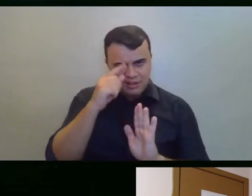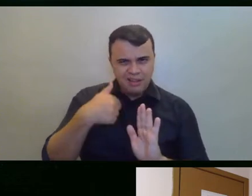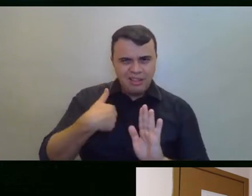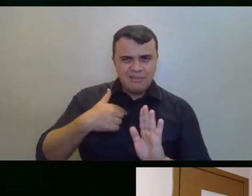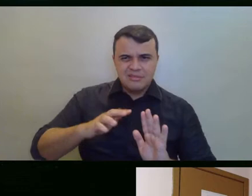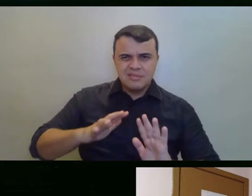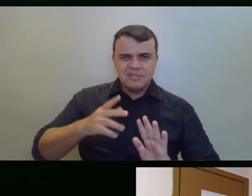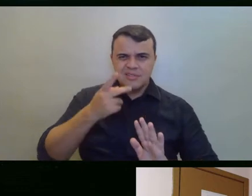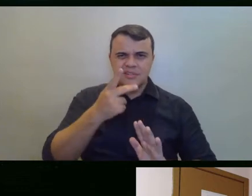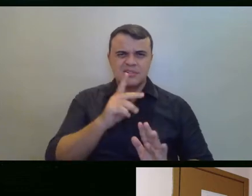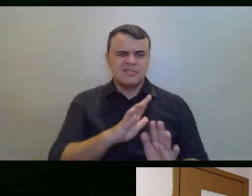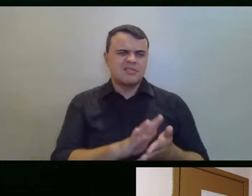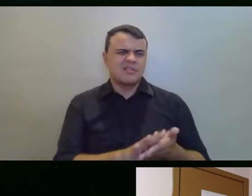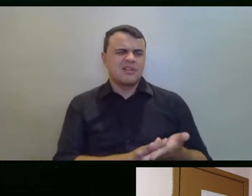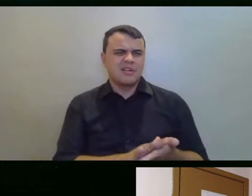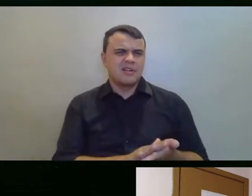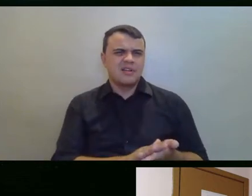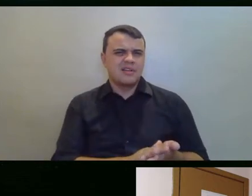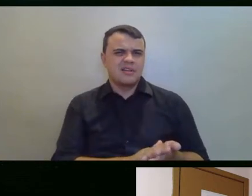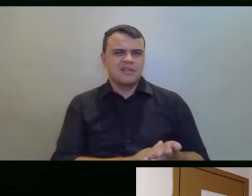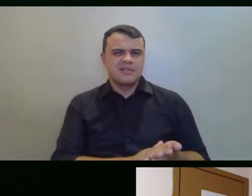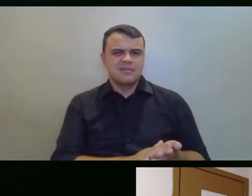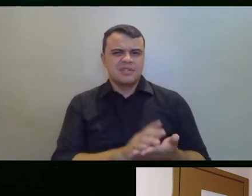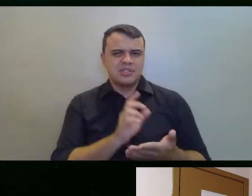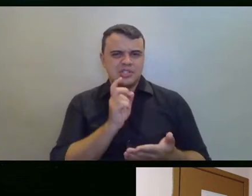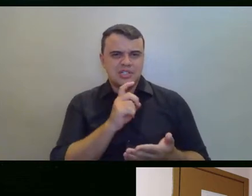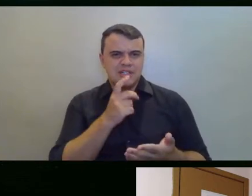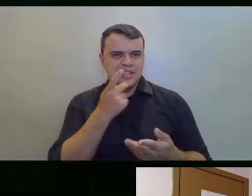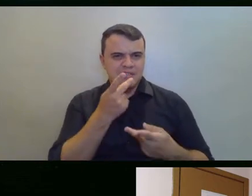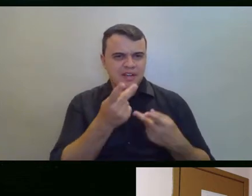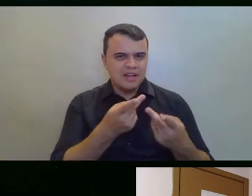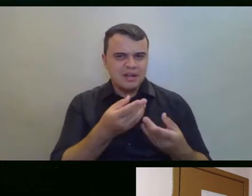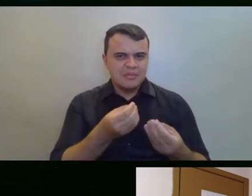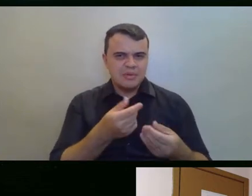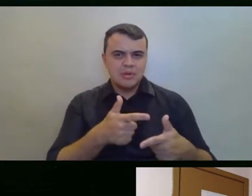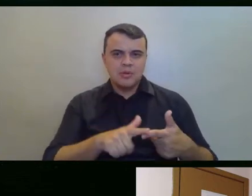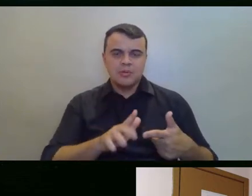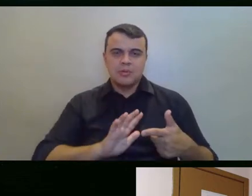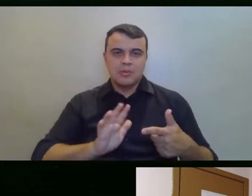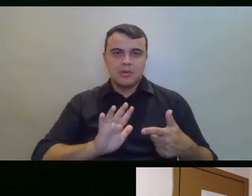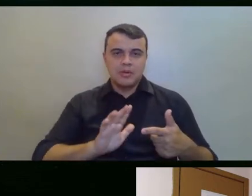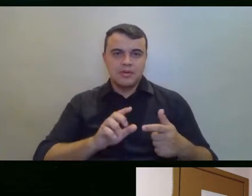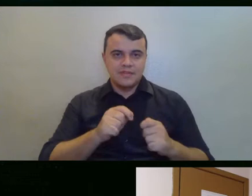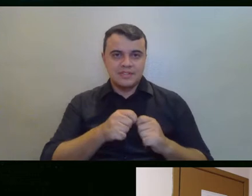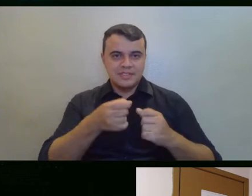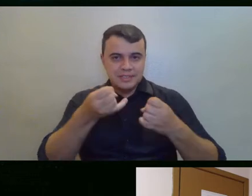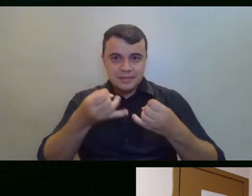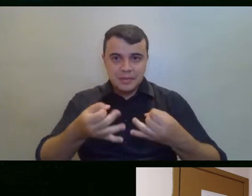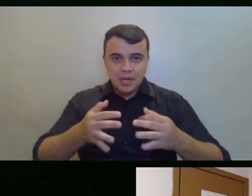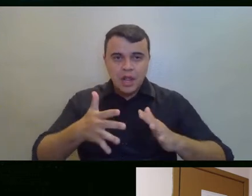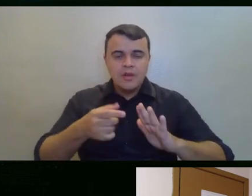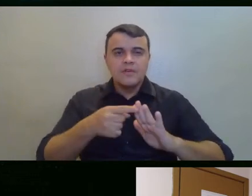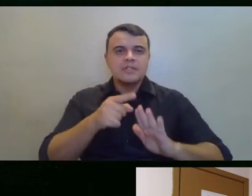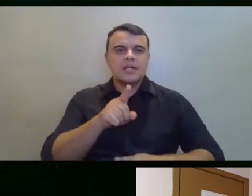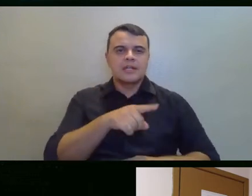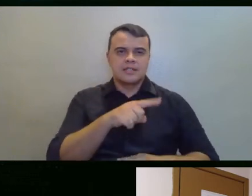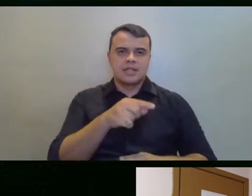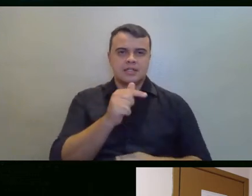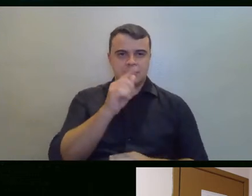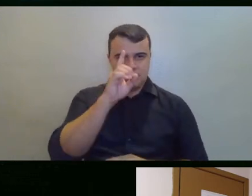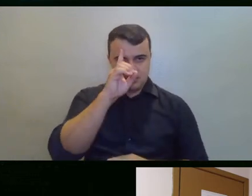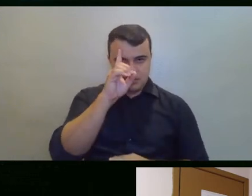que os cara falaram os caras sabe mal falastrão não tem problema nenhum você não precisa nem explicar só sei lá e cancelar e tá tudo certo